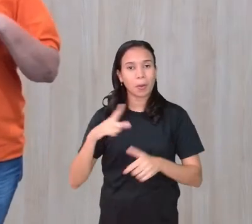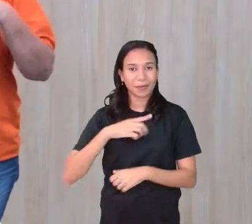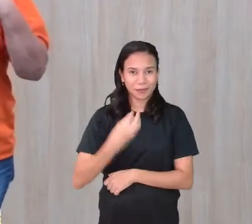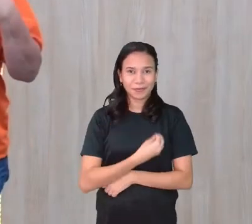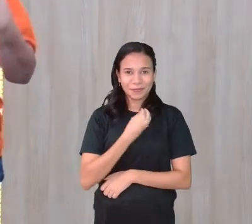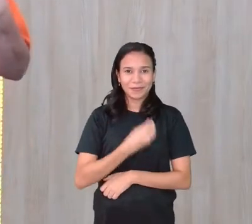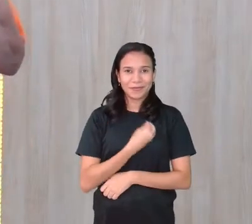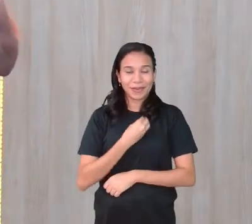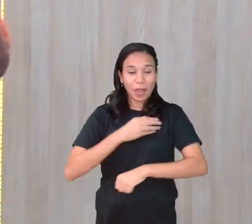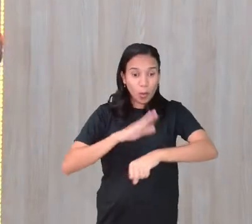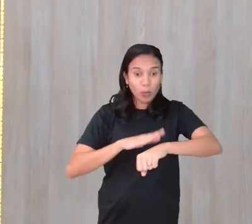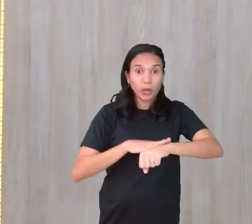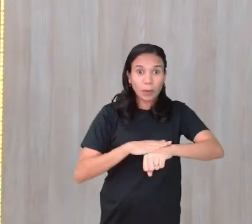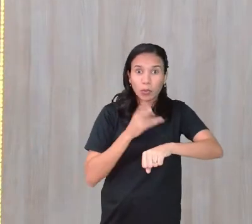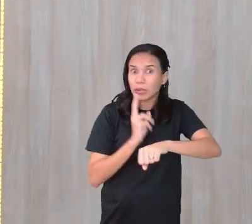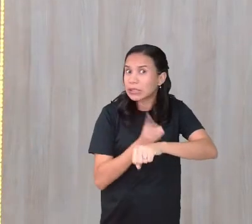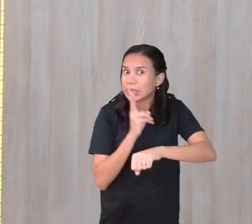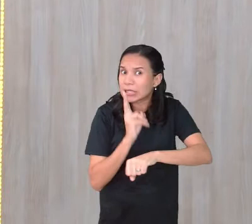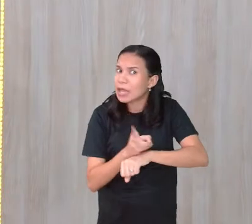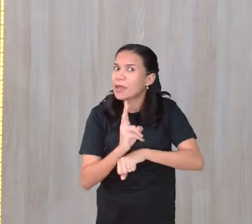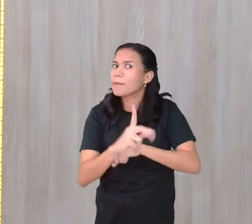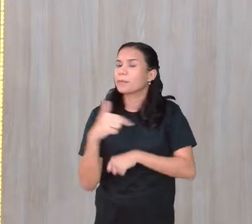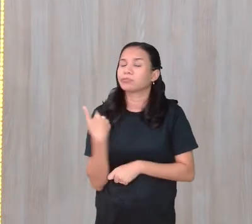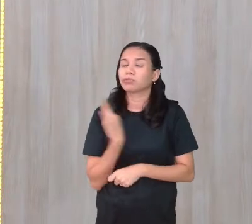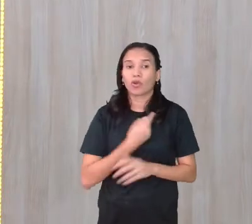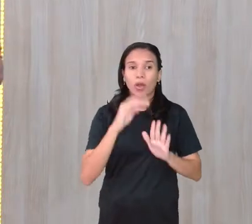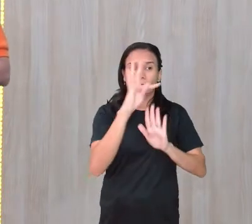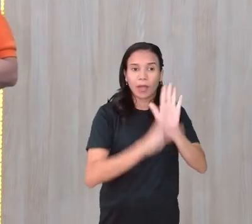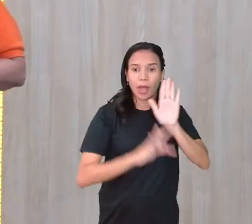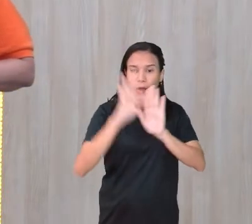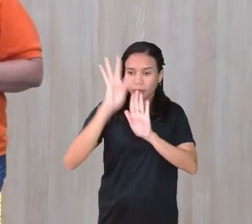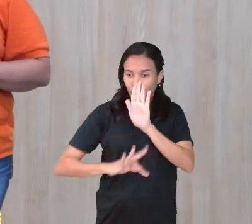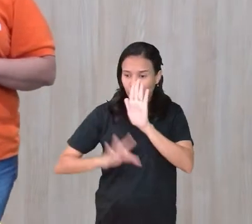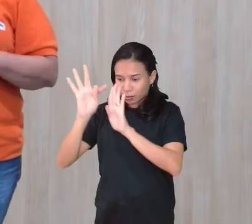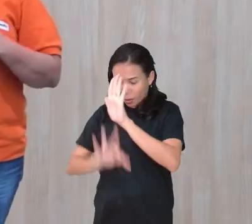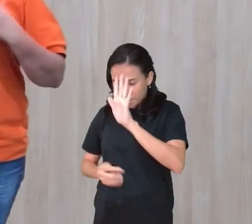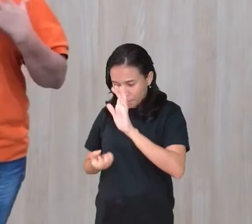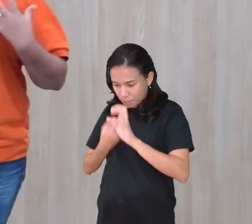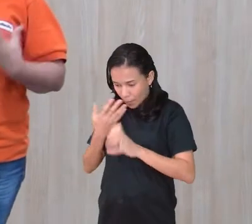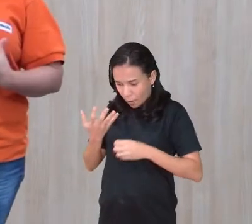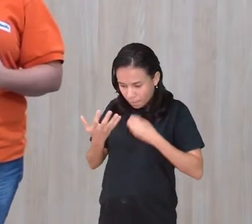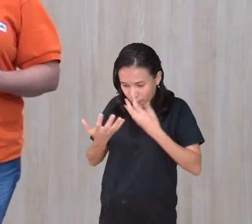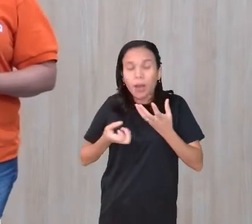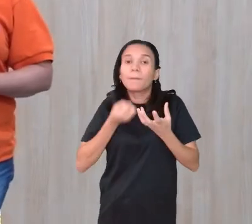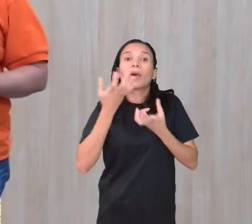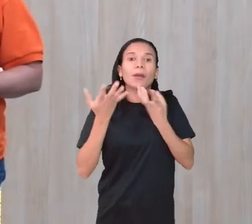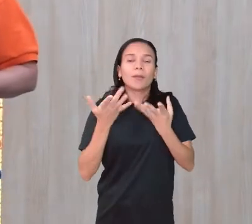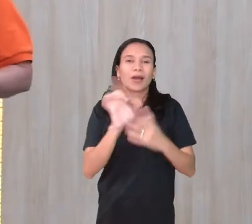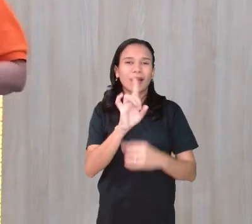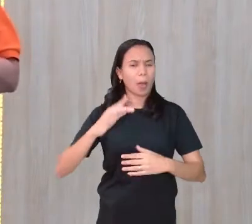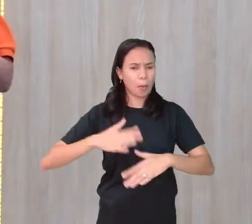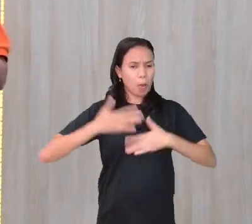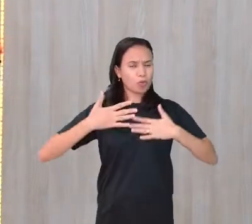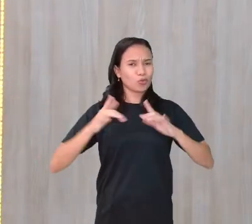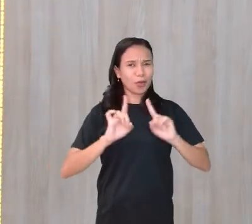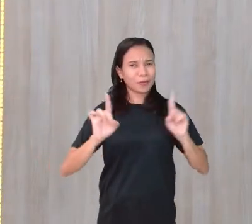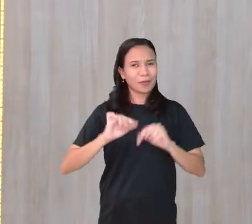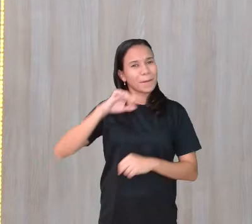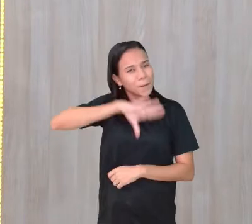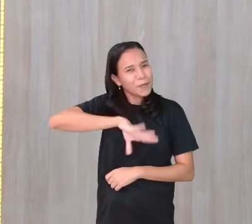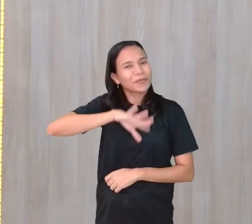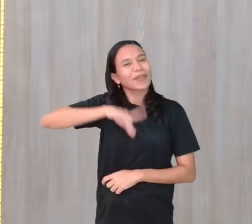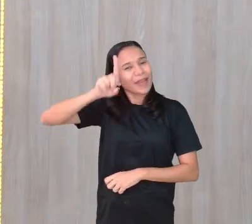O tempo todo estamos construindo texto, pessoal. Então, não fiquem assustados. Língua portuguesa é